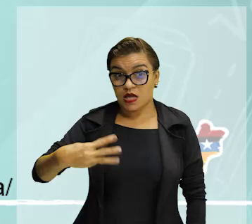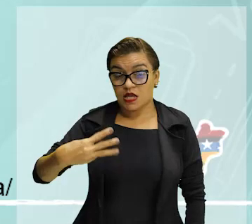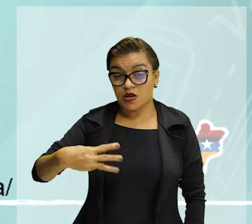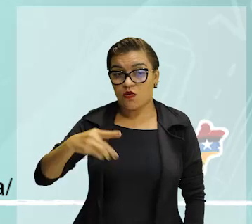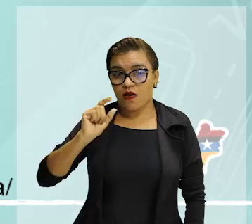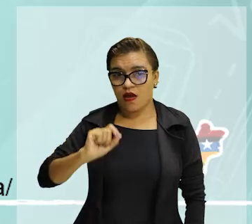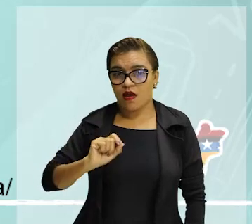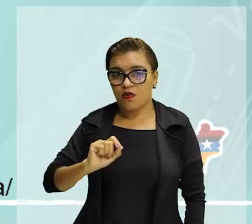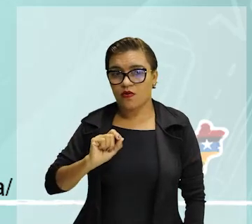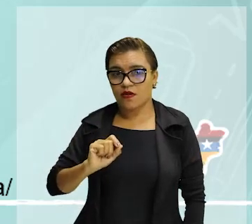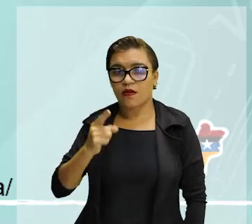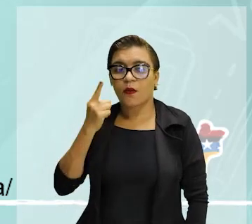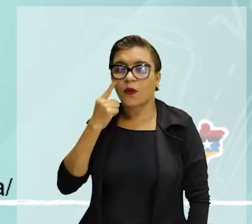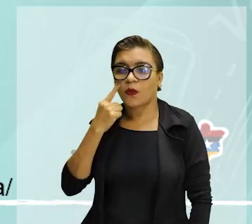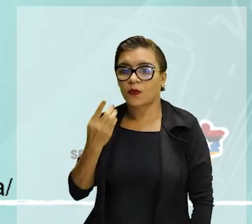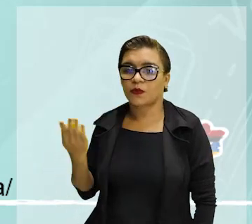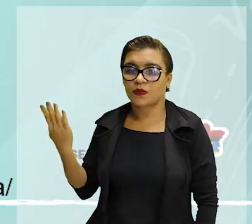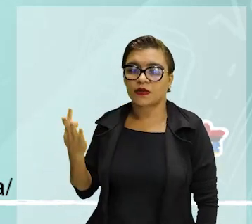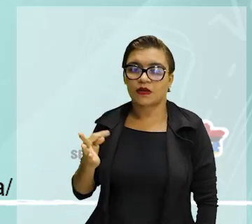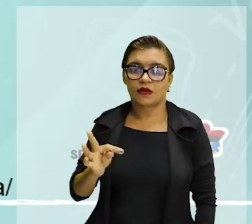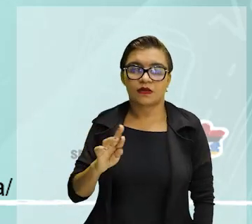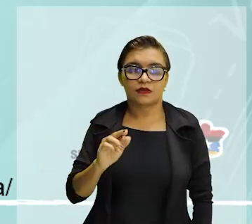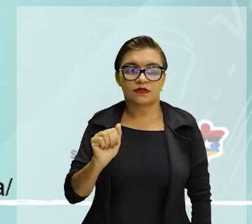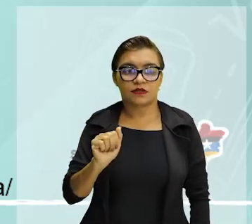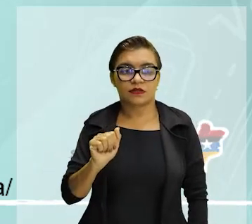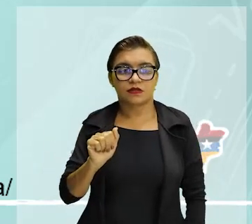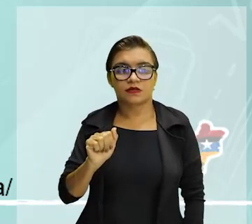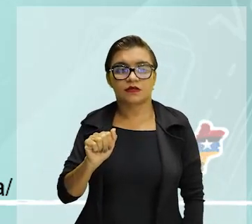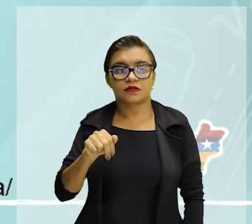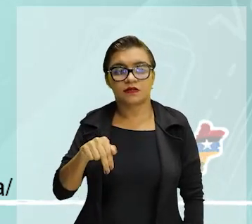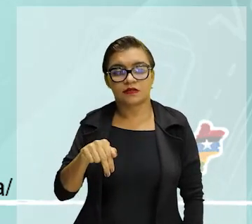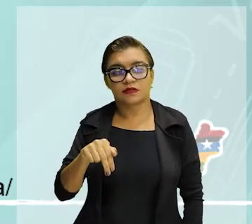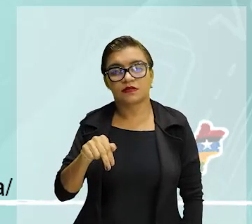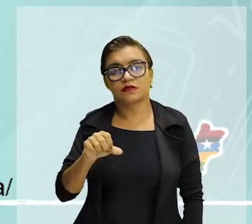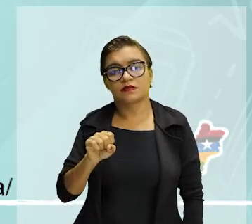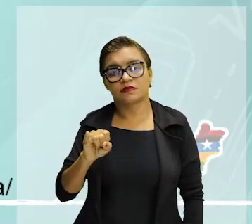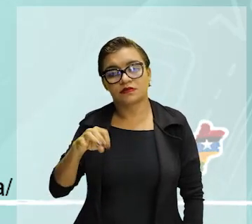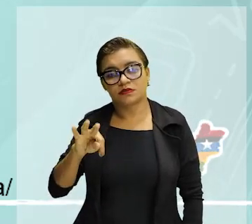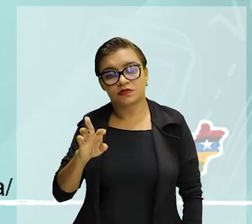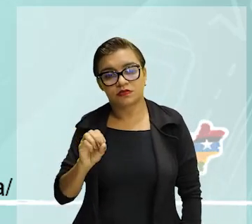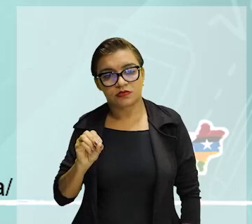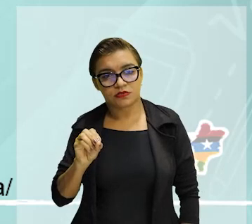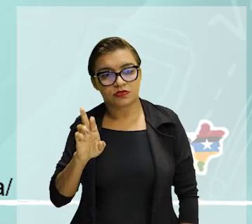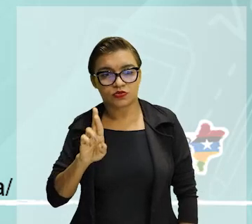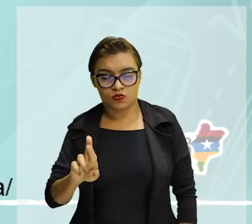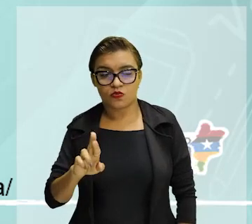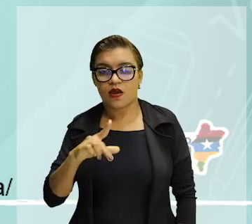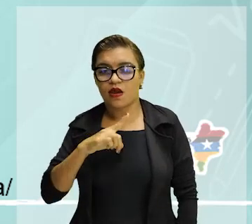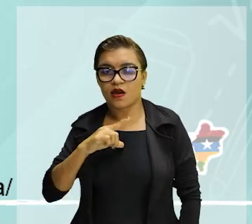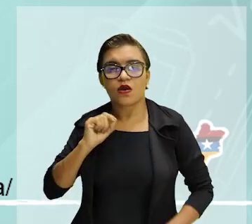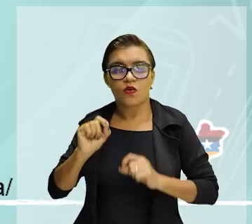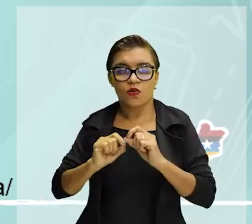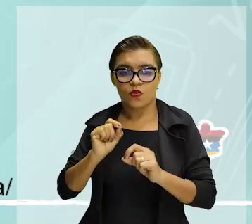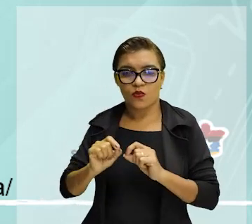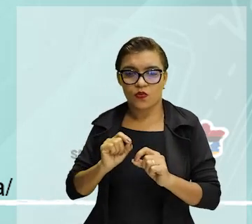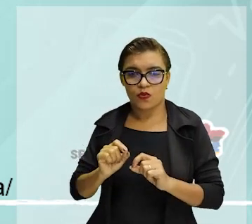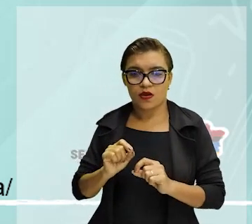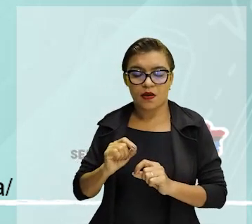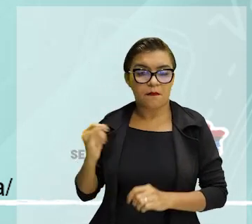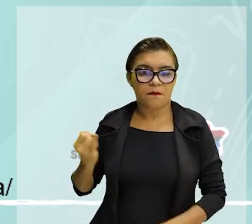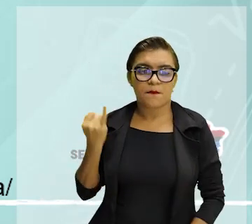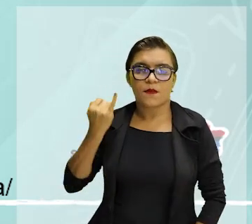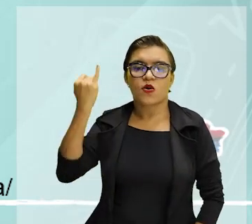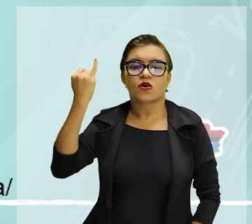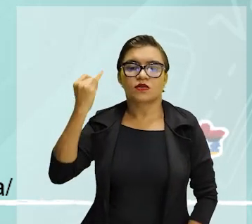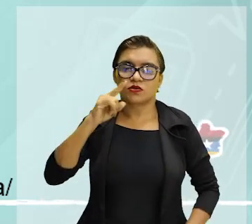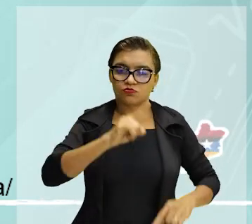O transistor é, sem dúvida, o mais importante componente eletrônico, certo? Que já foi criado. Ele deu origem